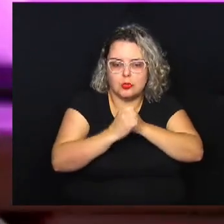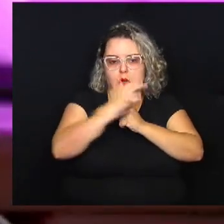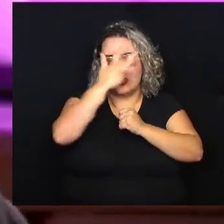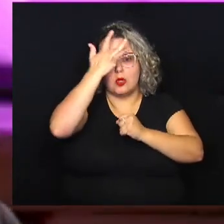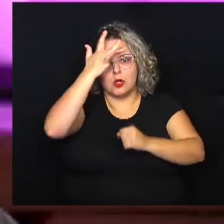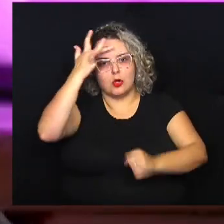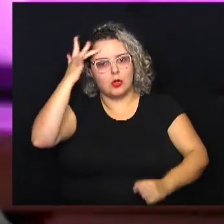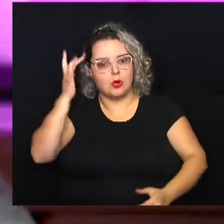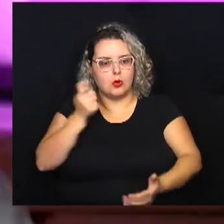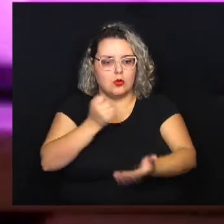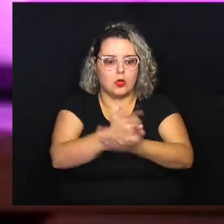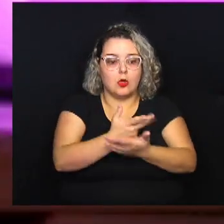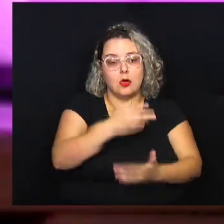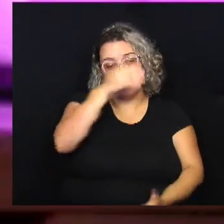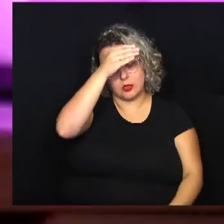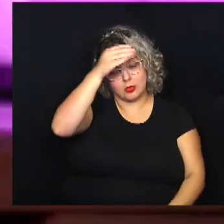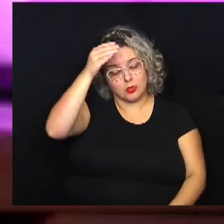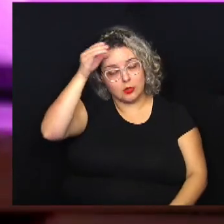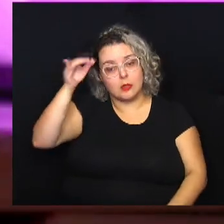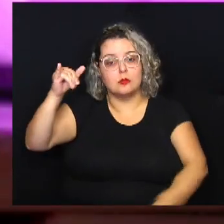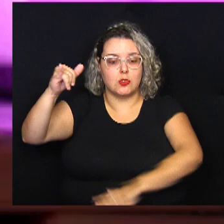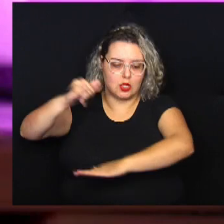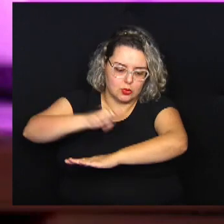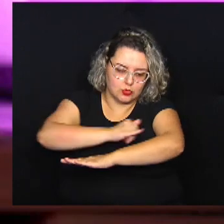cliente, ao consumidor dessas companhias aéreas.